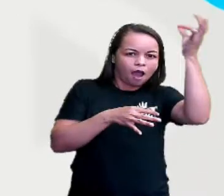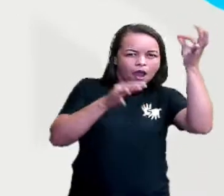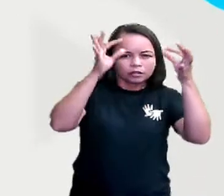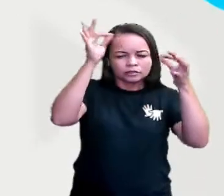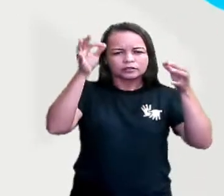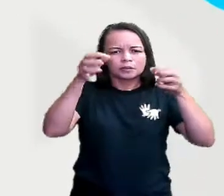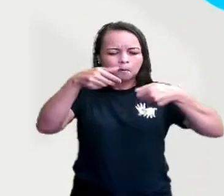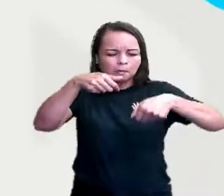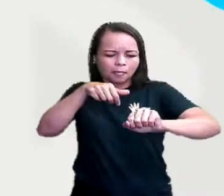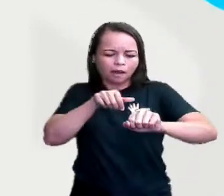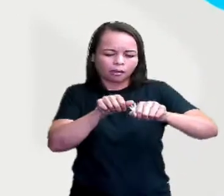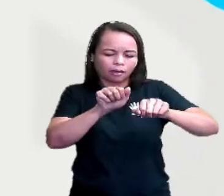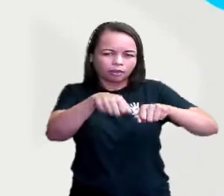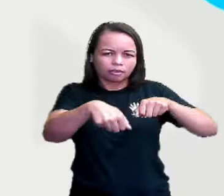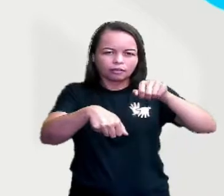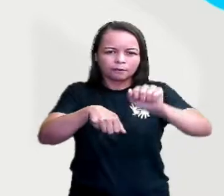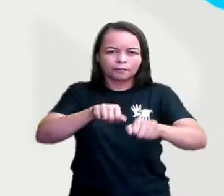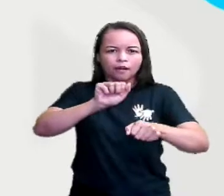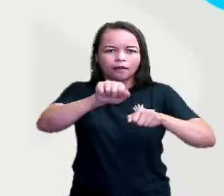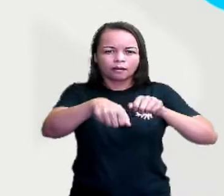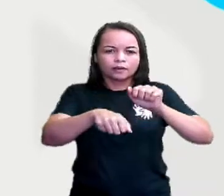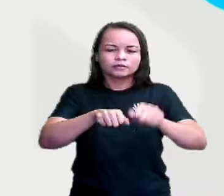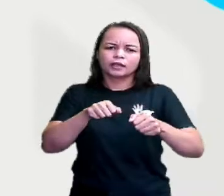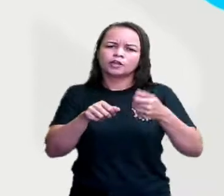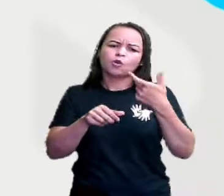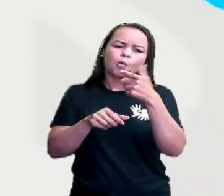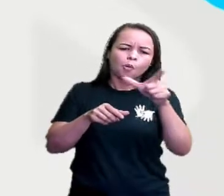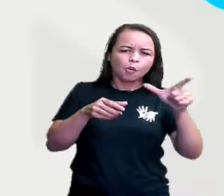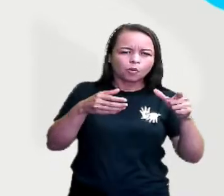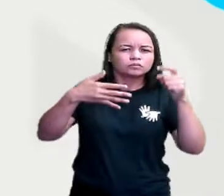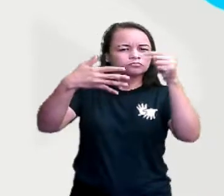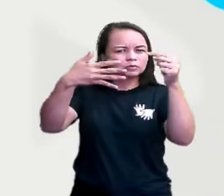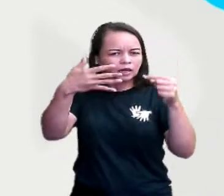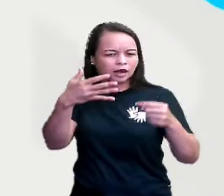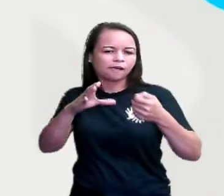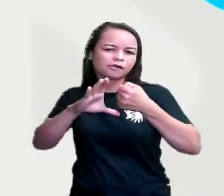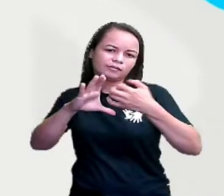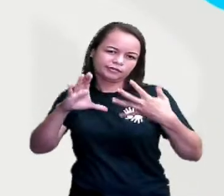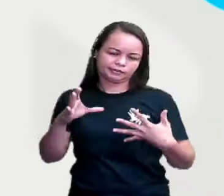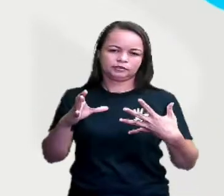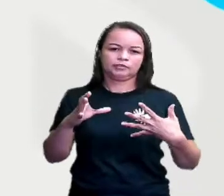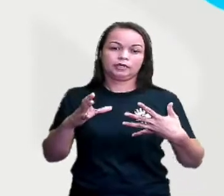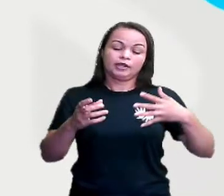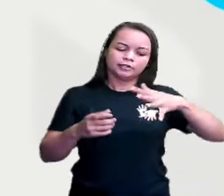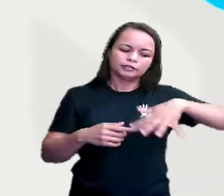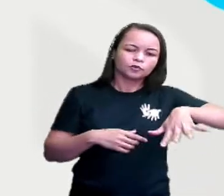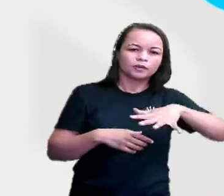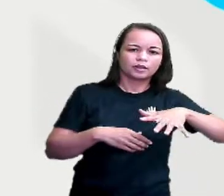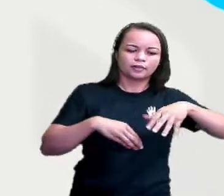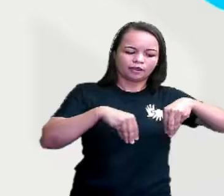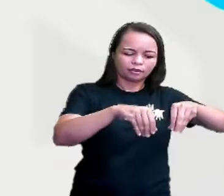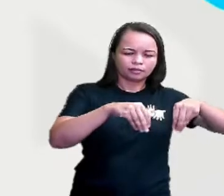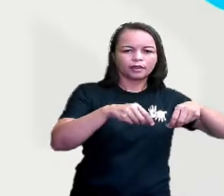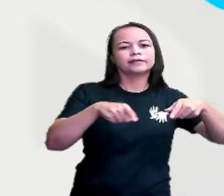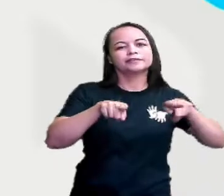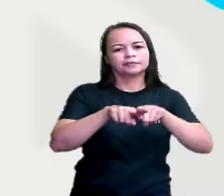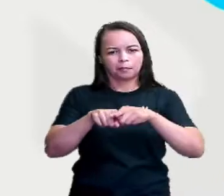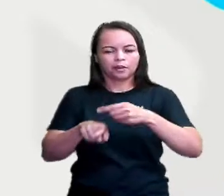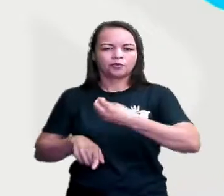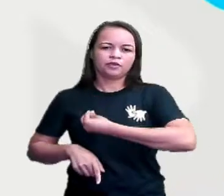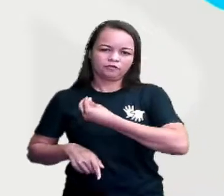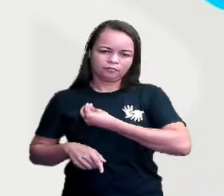e entre outras características, né? Entre aqueles de ambientes terrestres e aquáticos, conhecendo